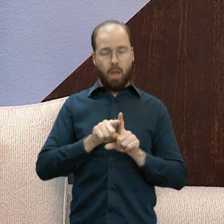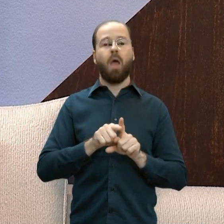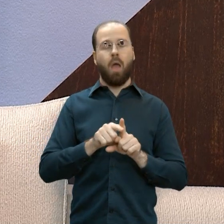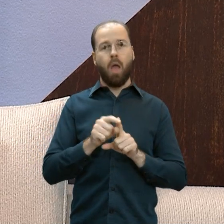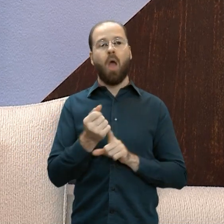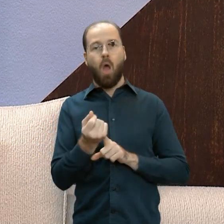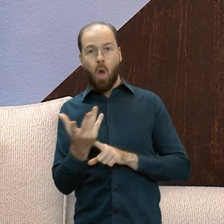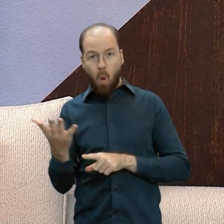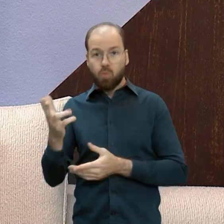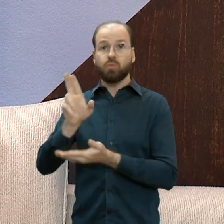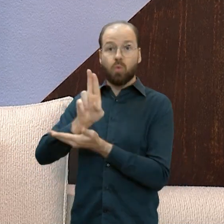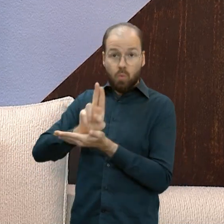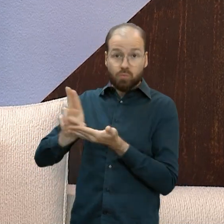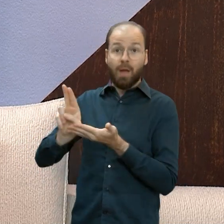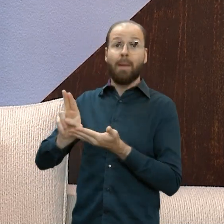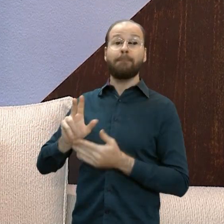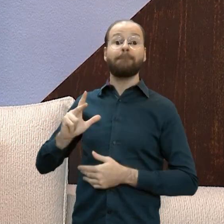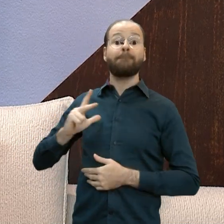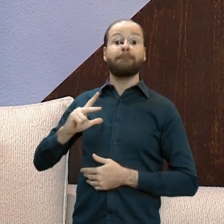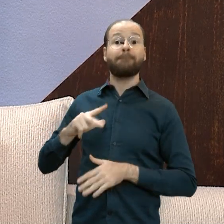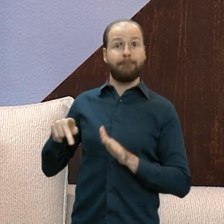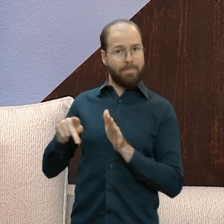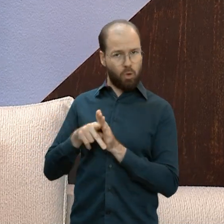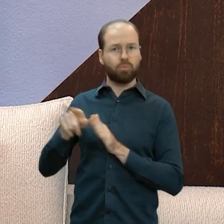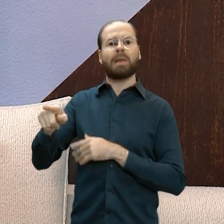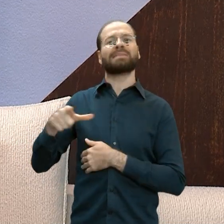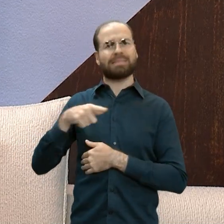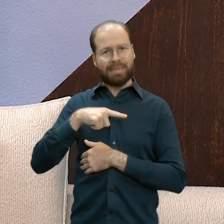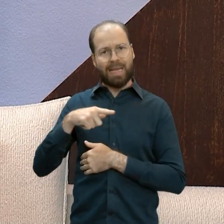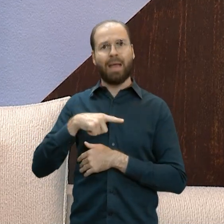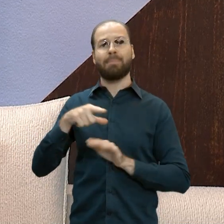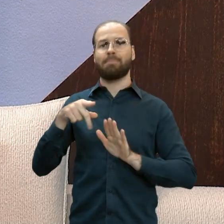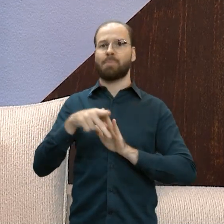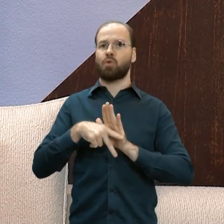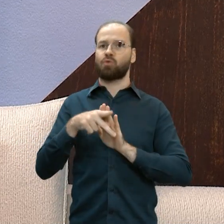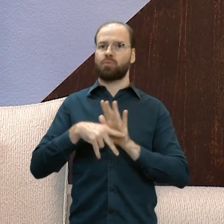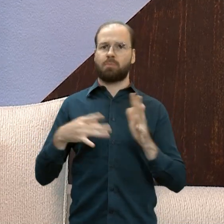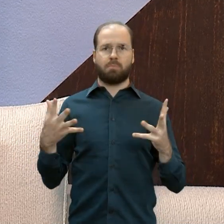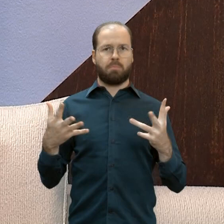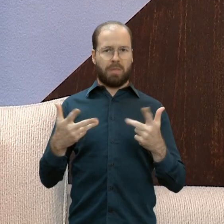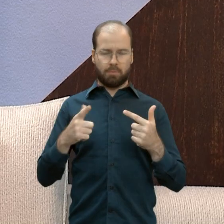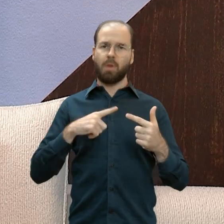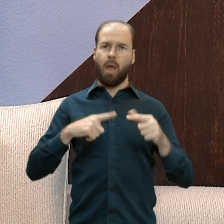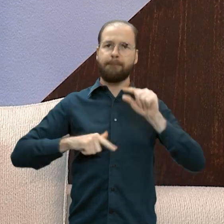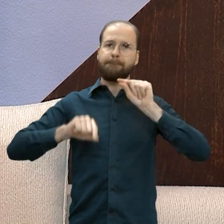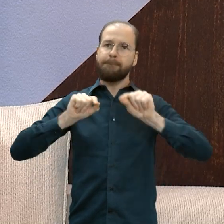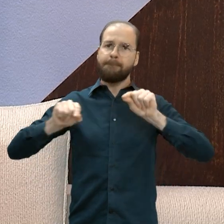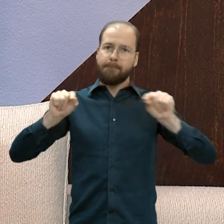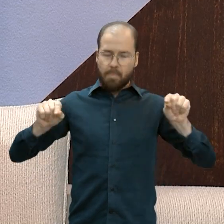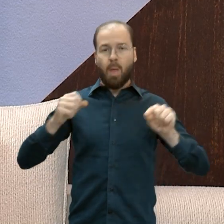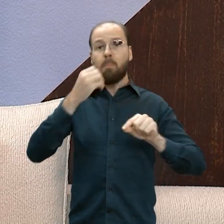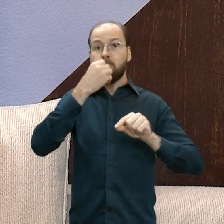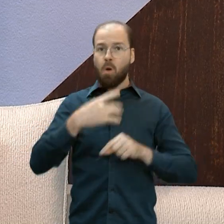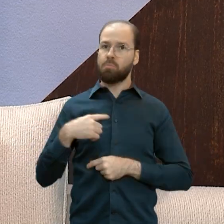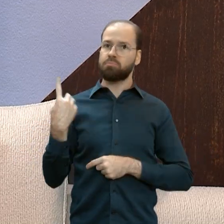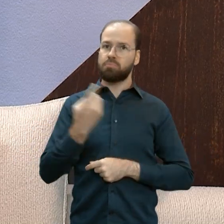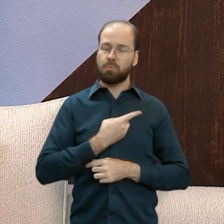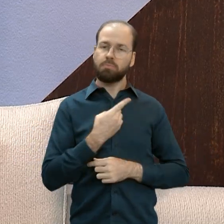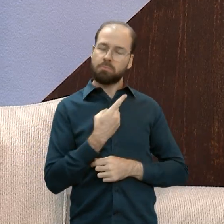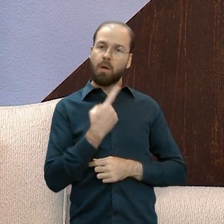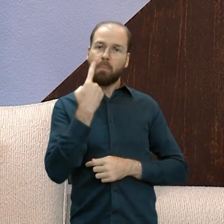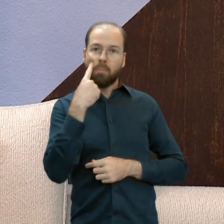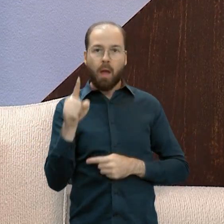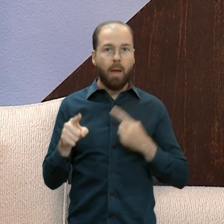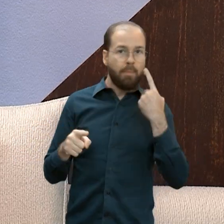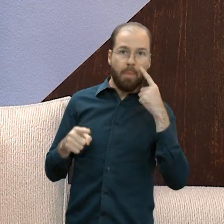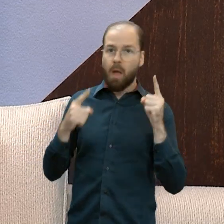instituições privadas, elas têm esses projetos maravilhosos que estão sempre por aí. A gente é bom ficar antenado, né, para saber onde